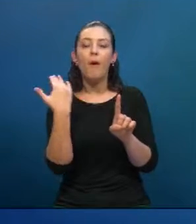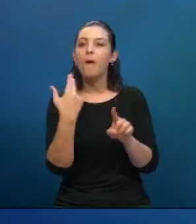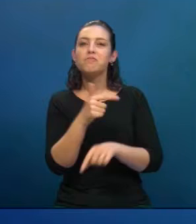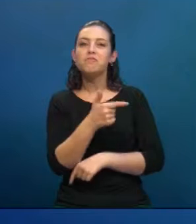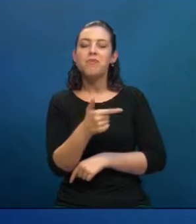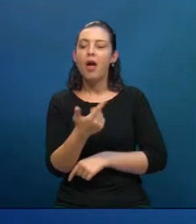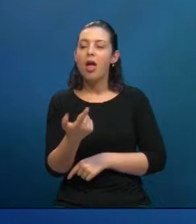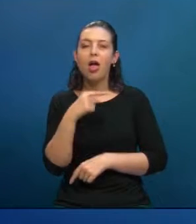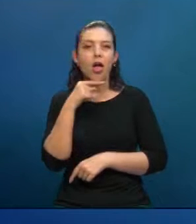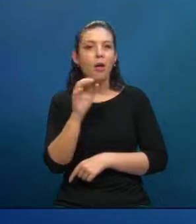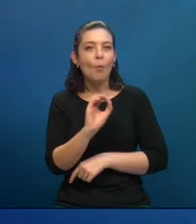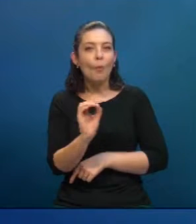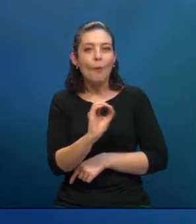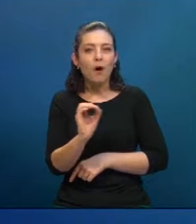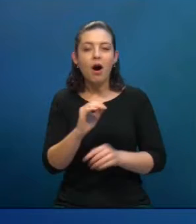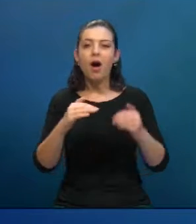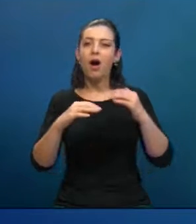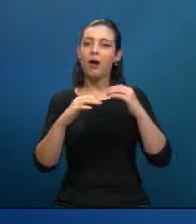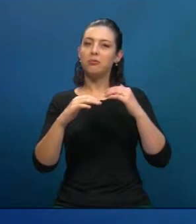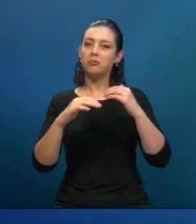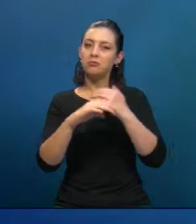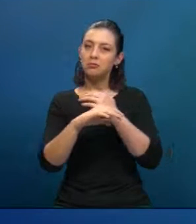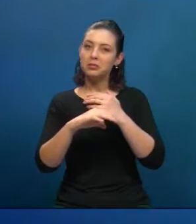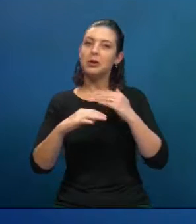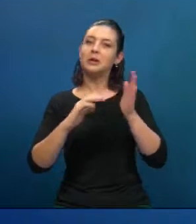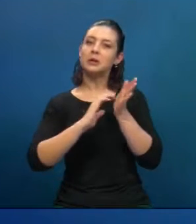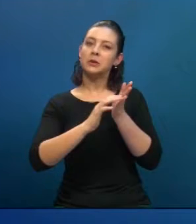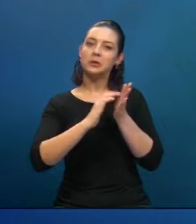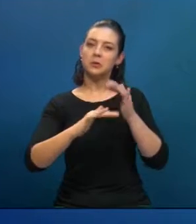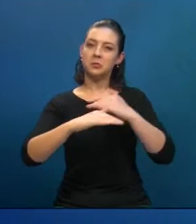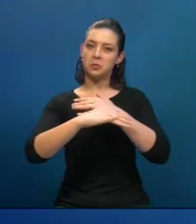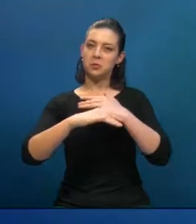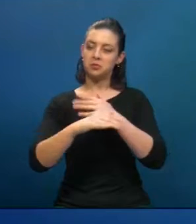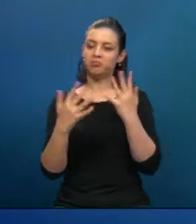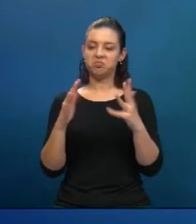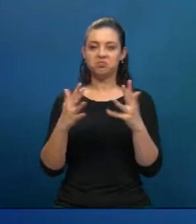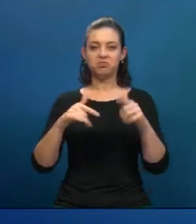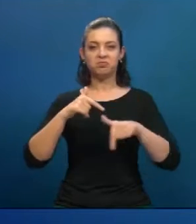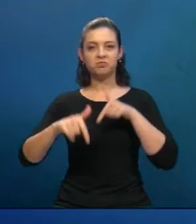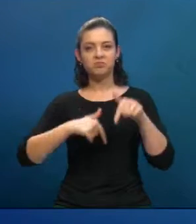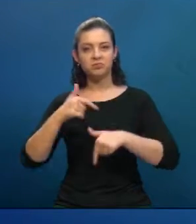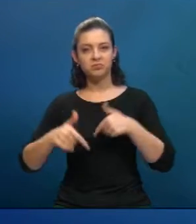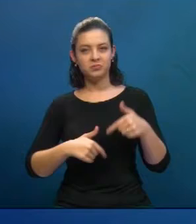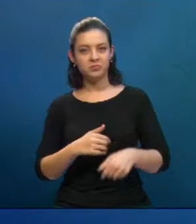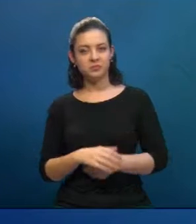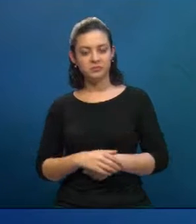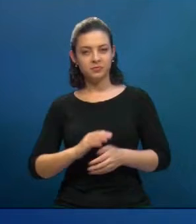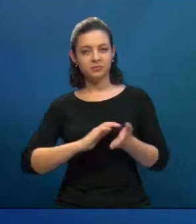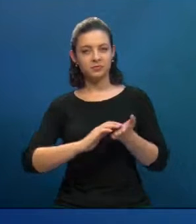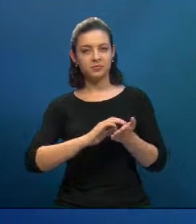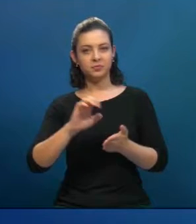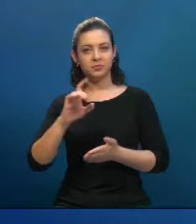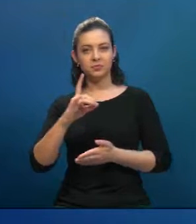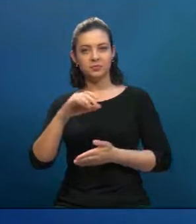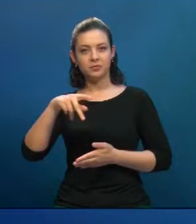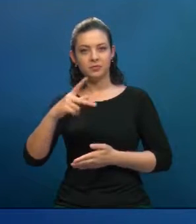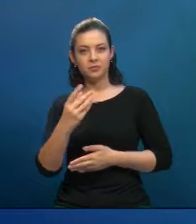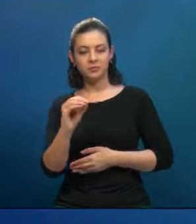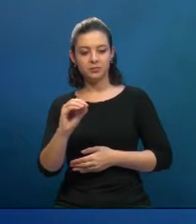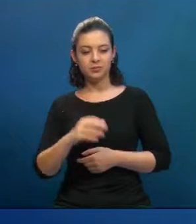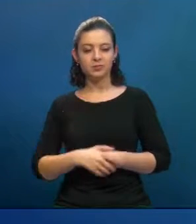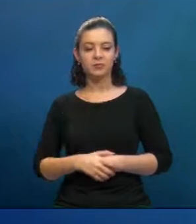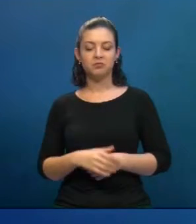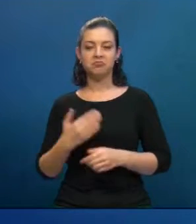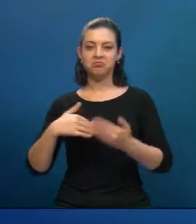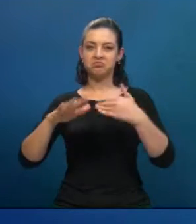da secretaria de mobilidade urbana por isso e temos aí que parabenizar em nome do secretário edil mulheres